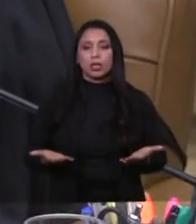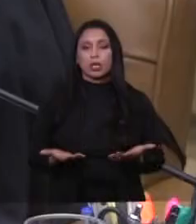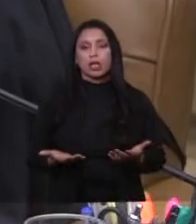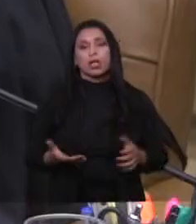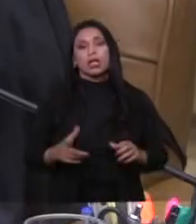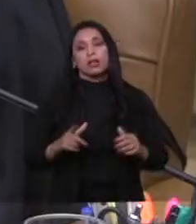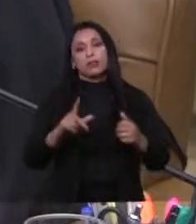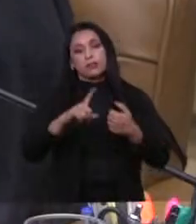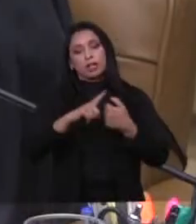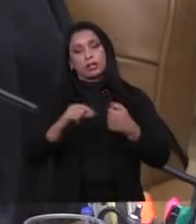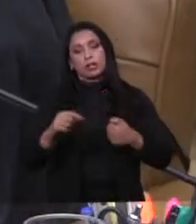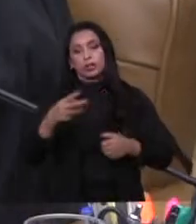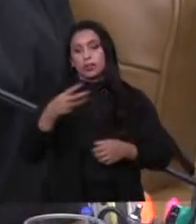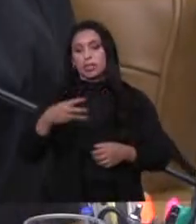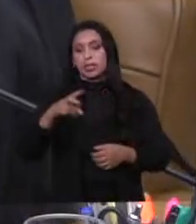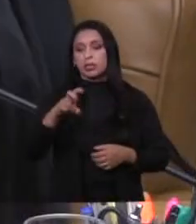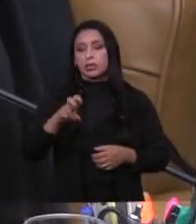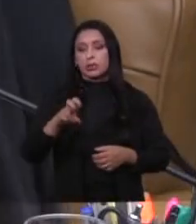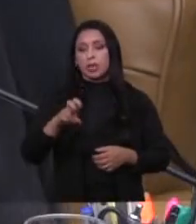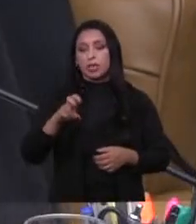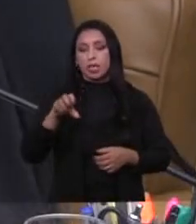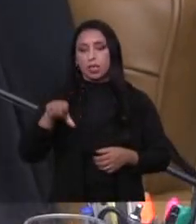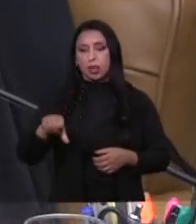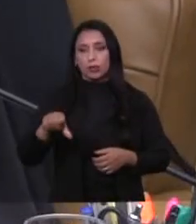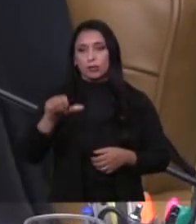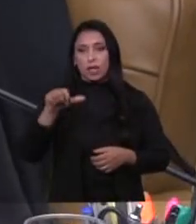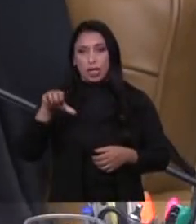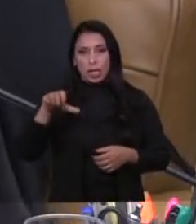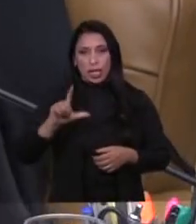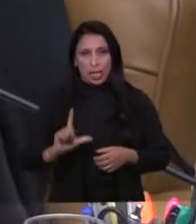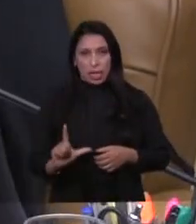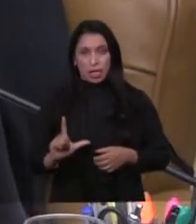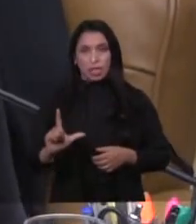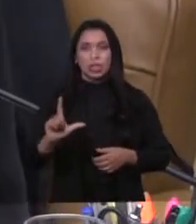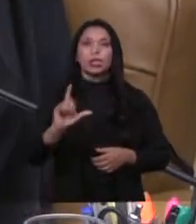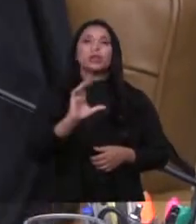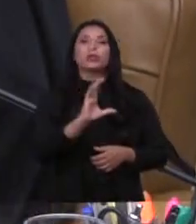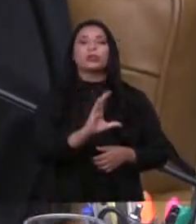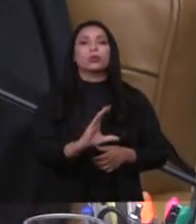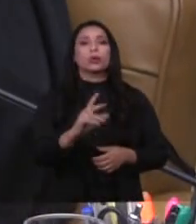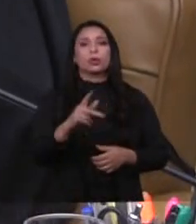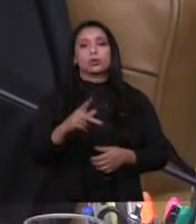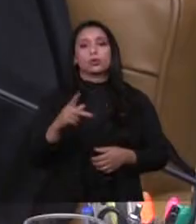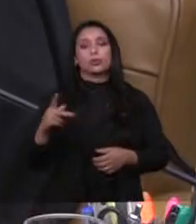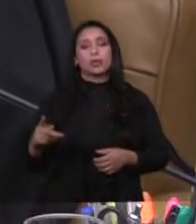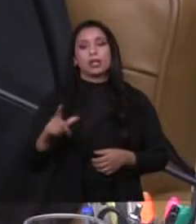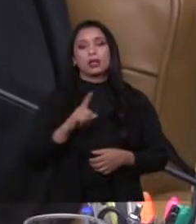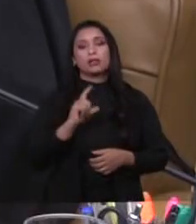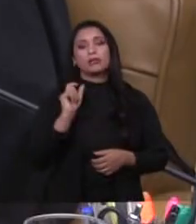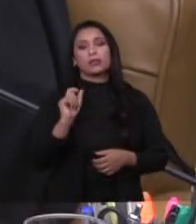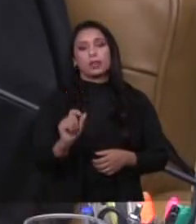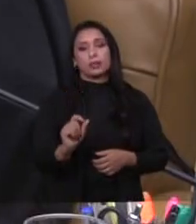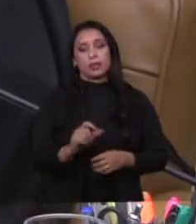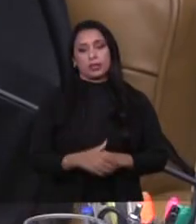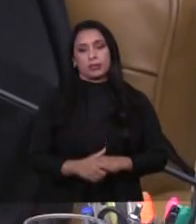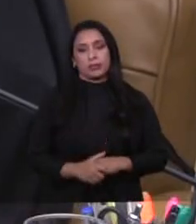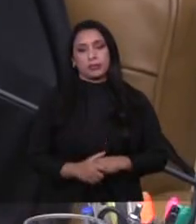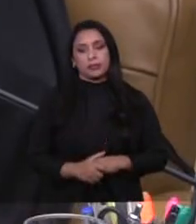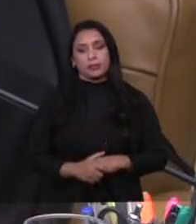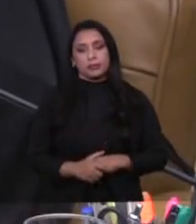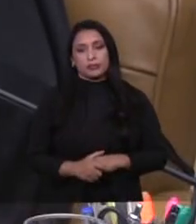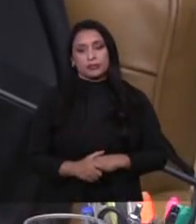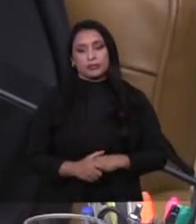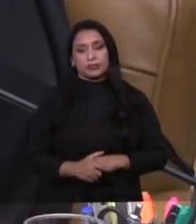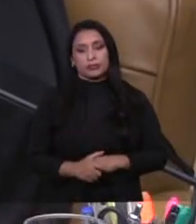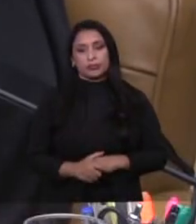artigo 359-L do Código Penal, que dispõe sobre a tentativa, com emprego